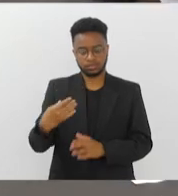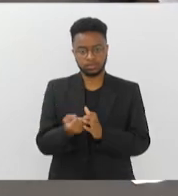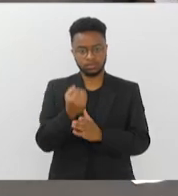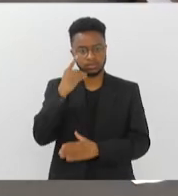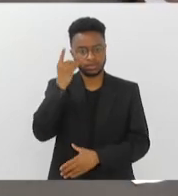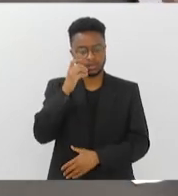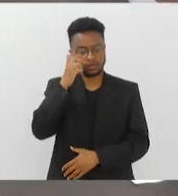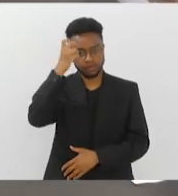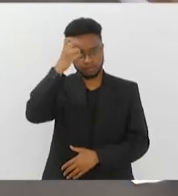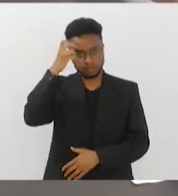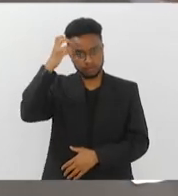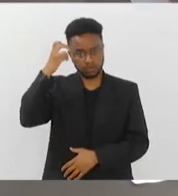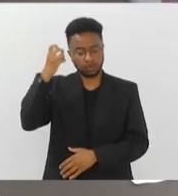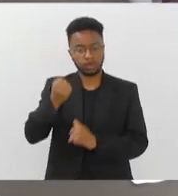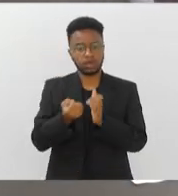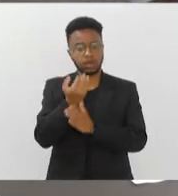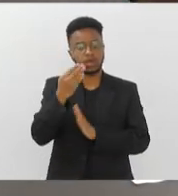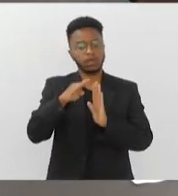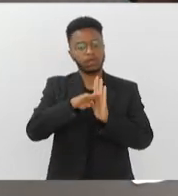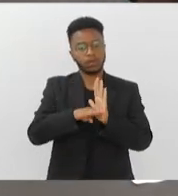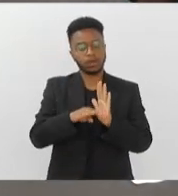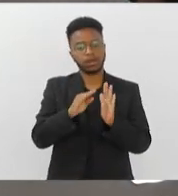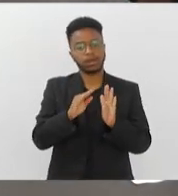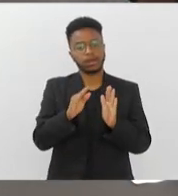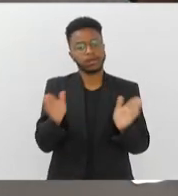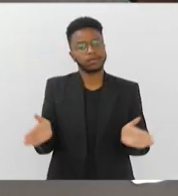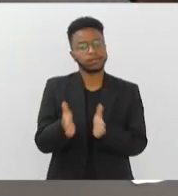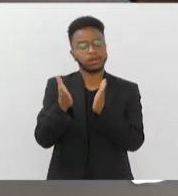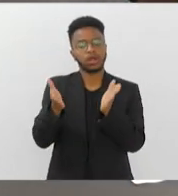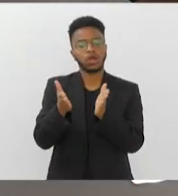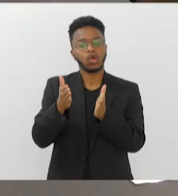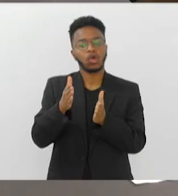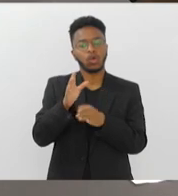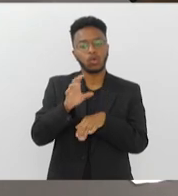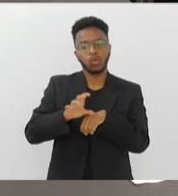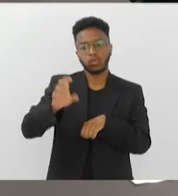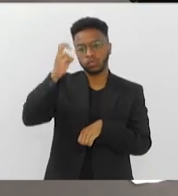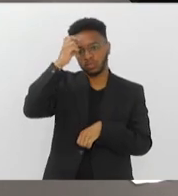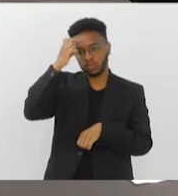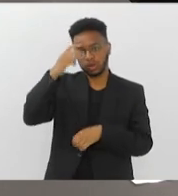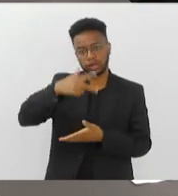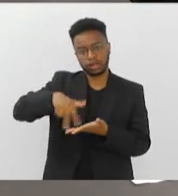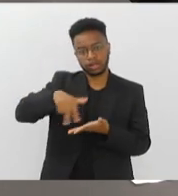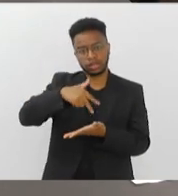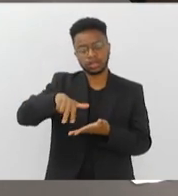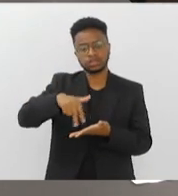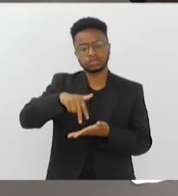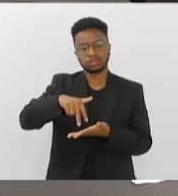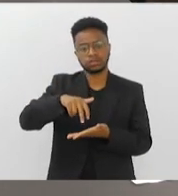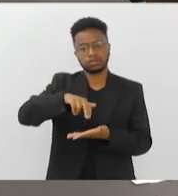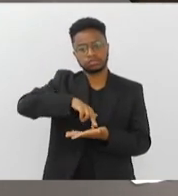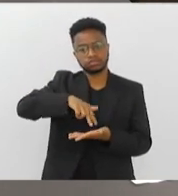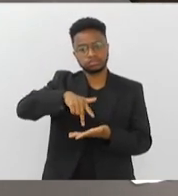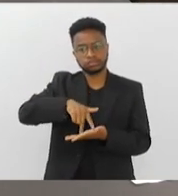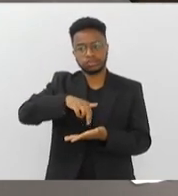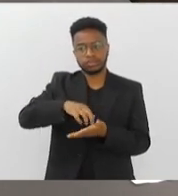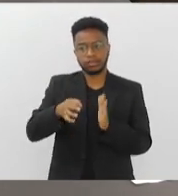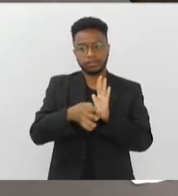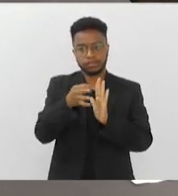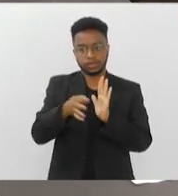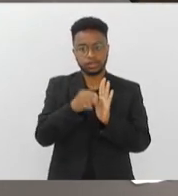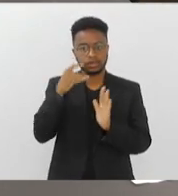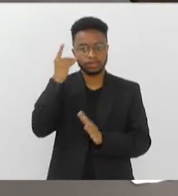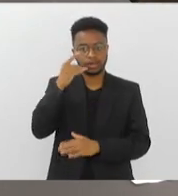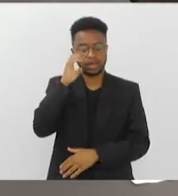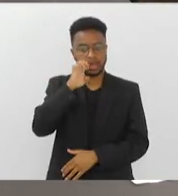o programa de incentivo à cultura da dança do passinho. Para aparecer, deputada Verônica Lima.